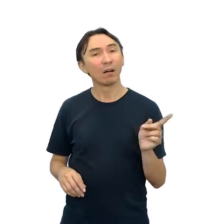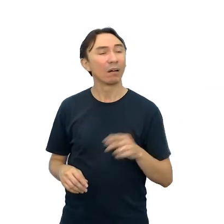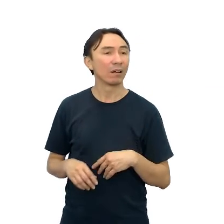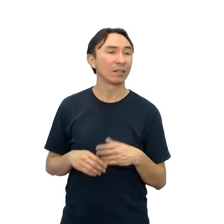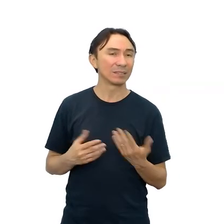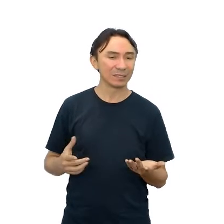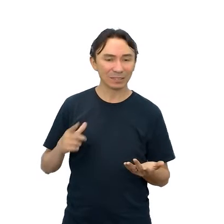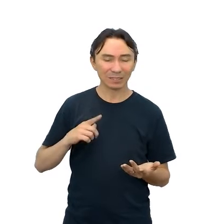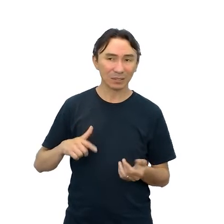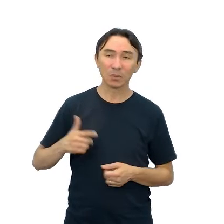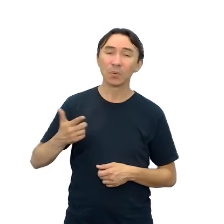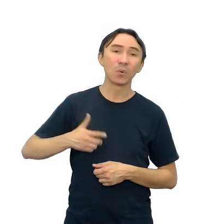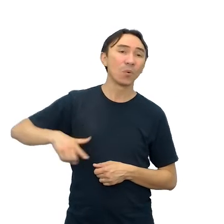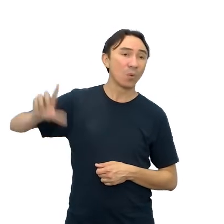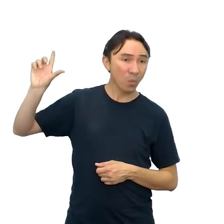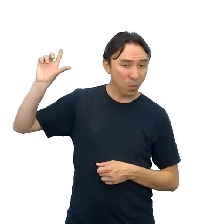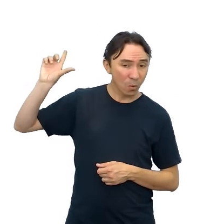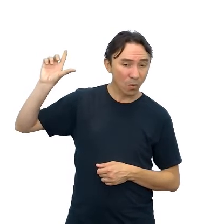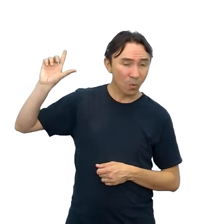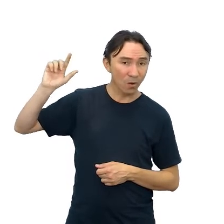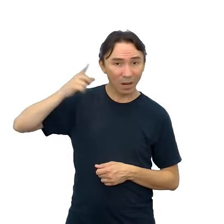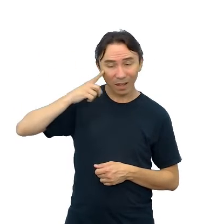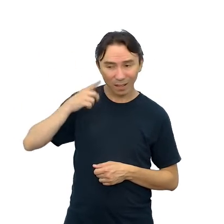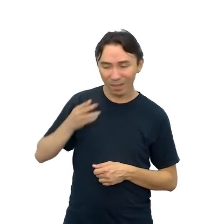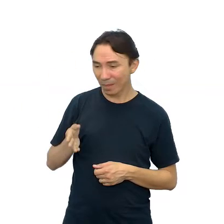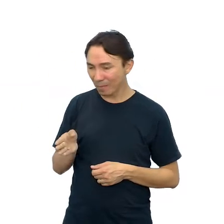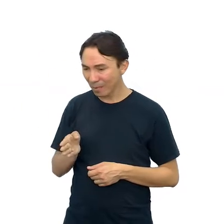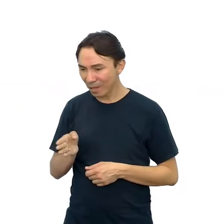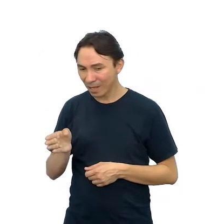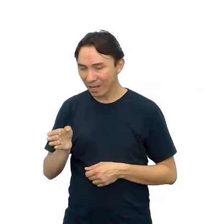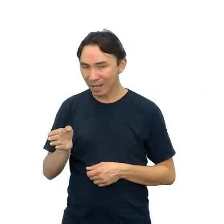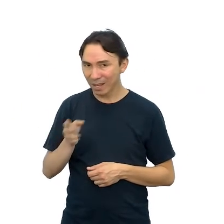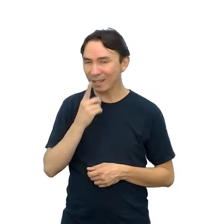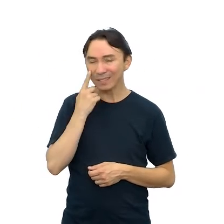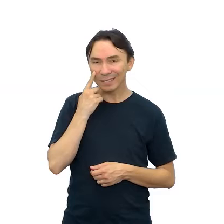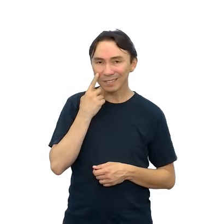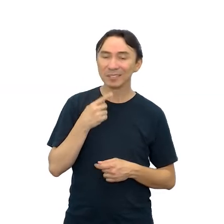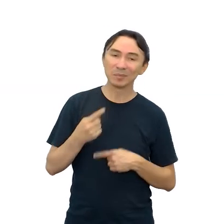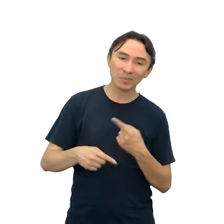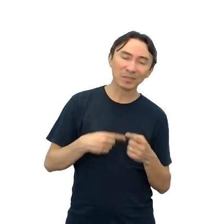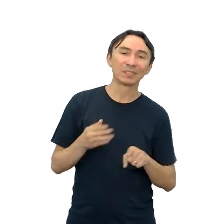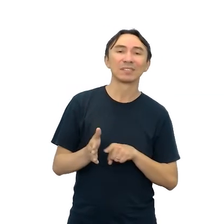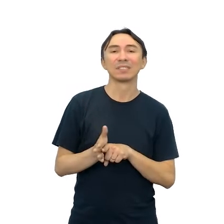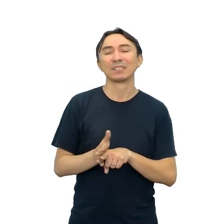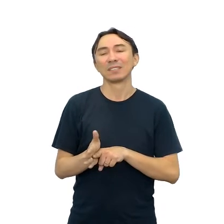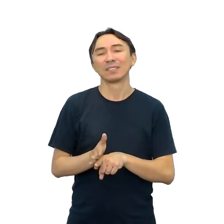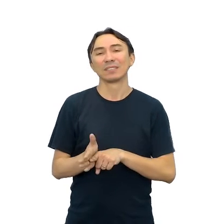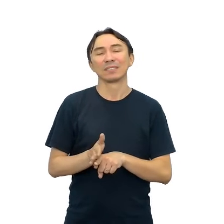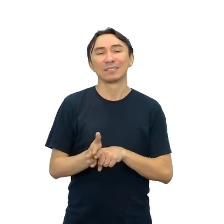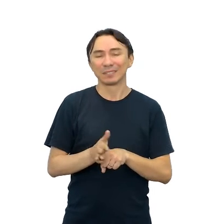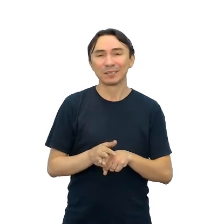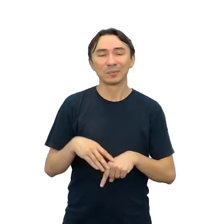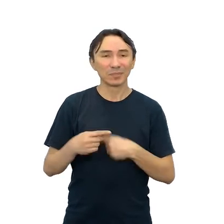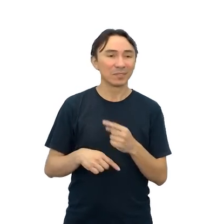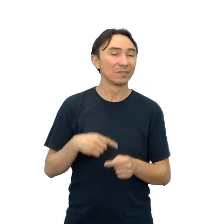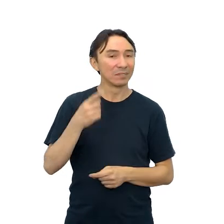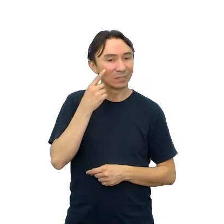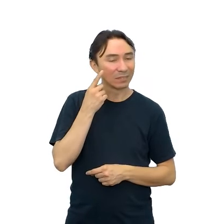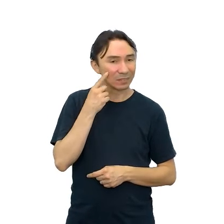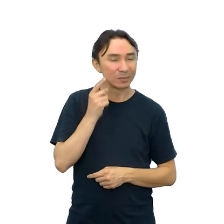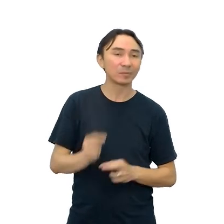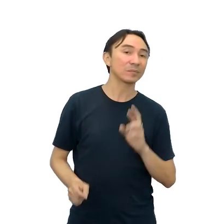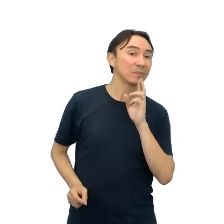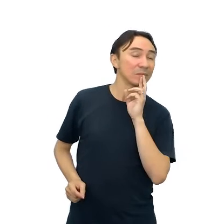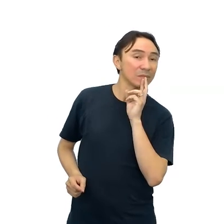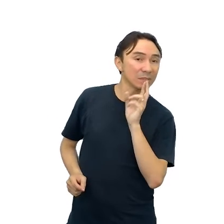outro caminho em que eu estou tomando, e assim verificar o resultado final, né,